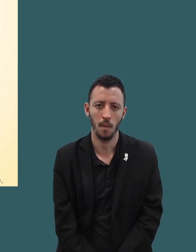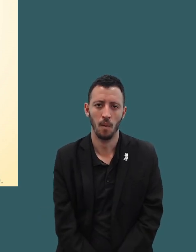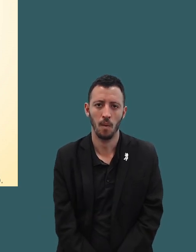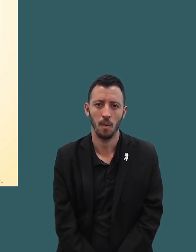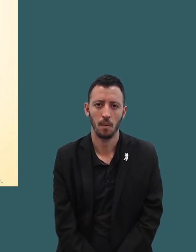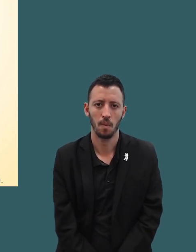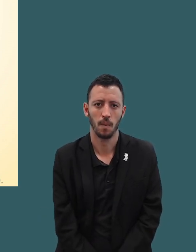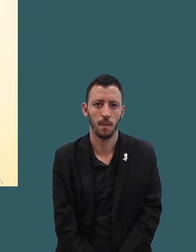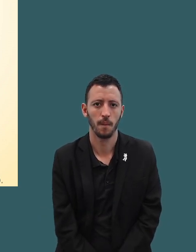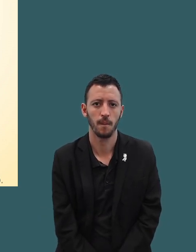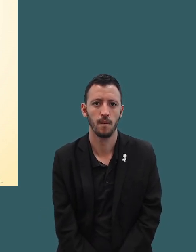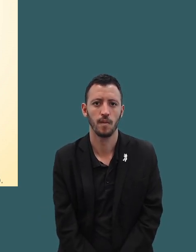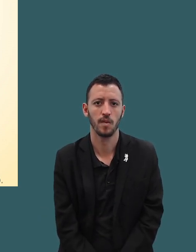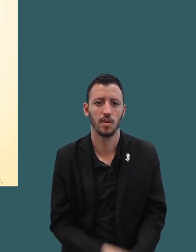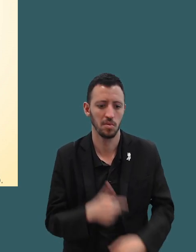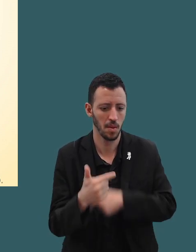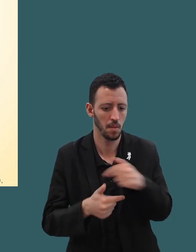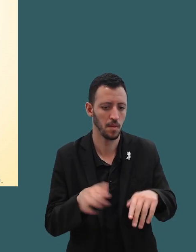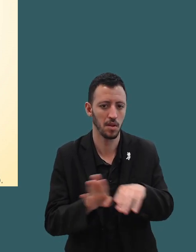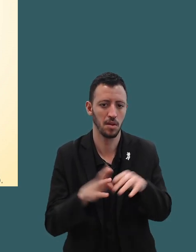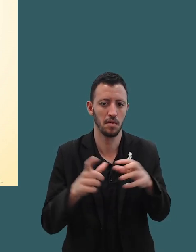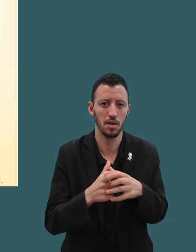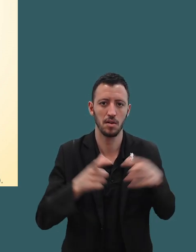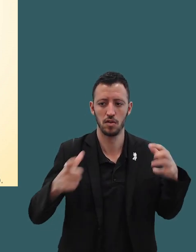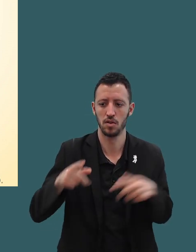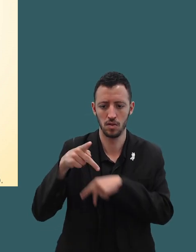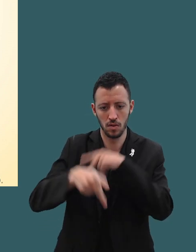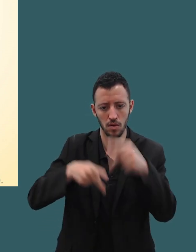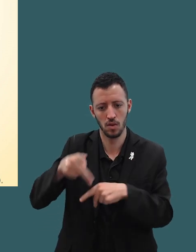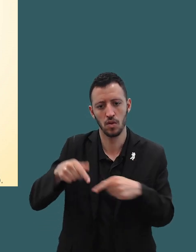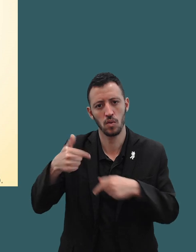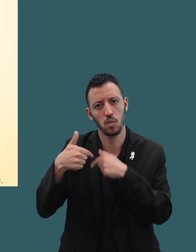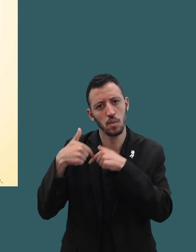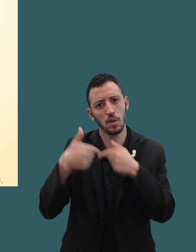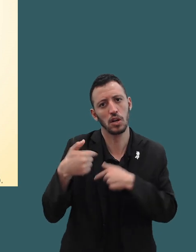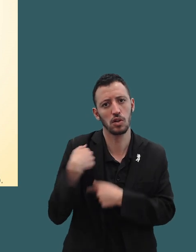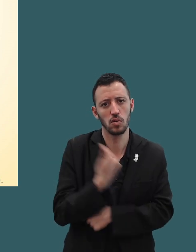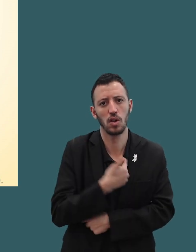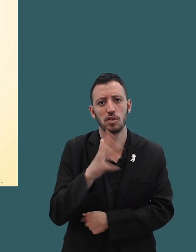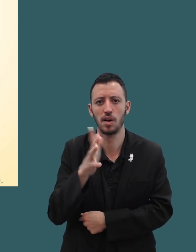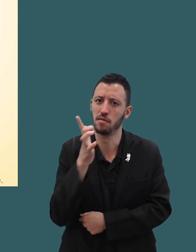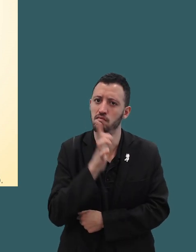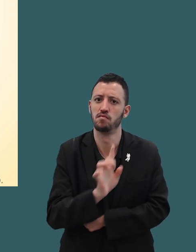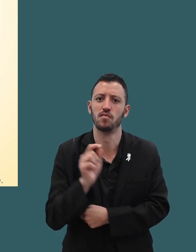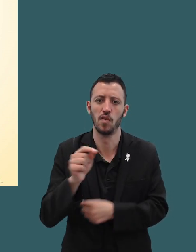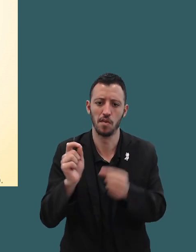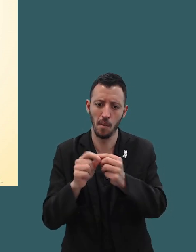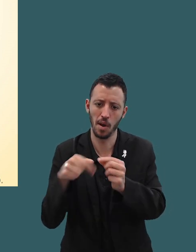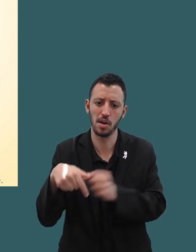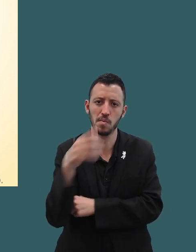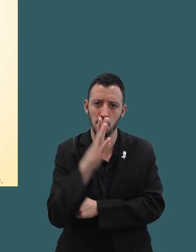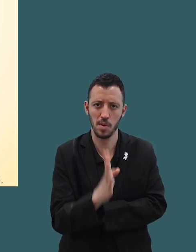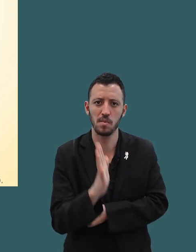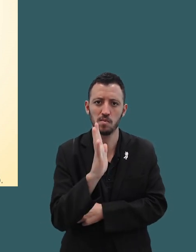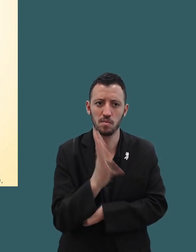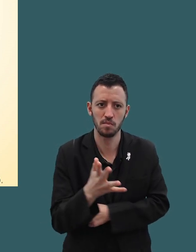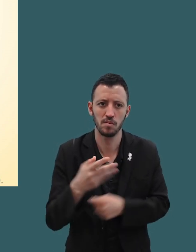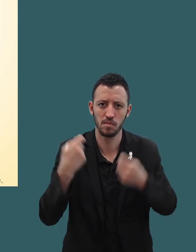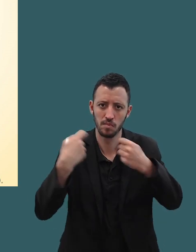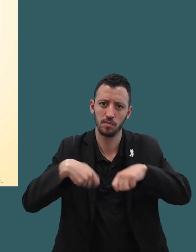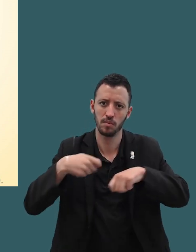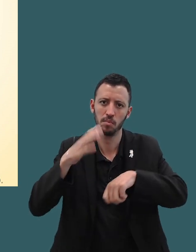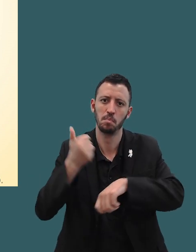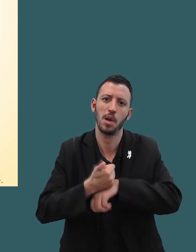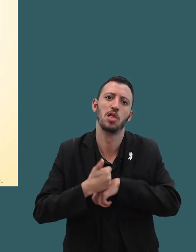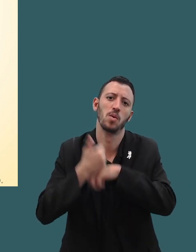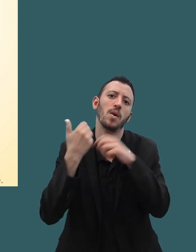trabalhar para ampliar esse público das ações que a gente realiza. A gente já faz isso no Brasil, mas a gente